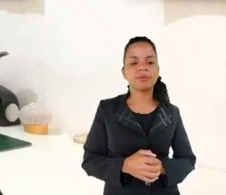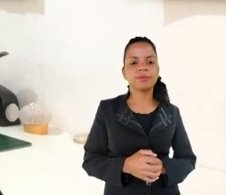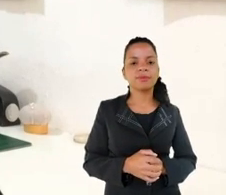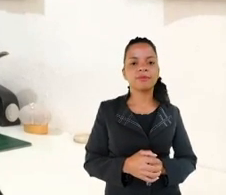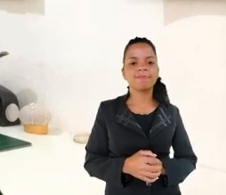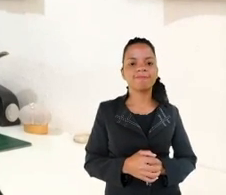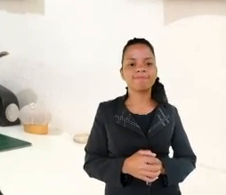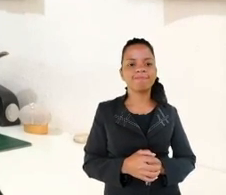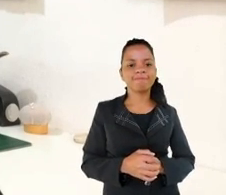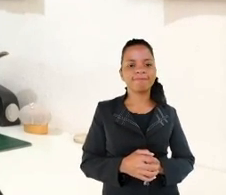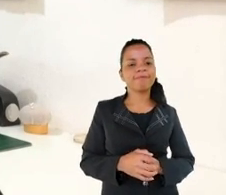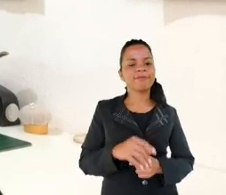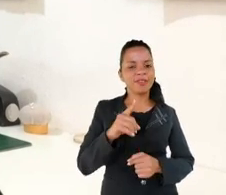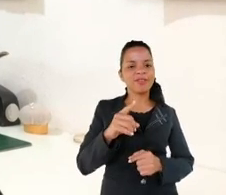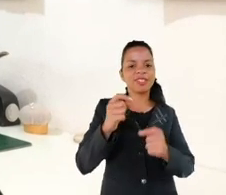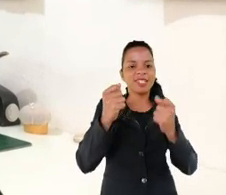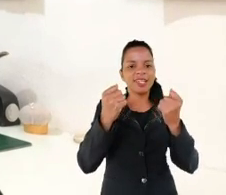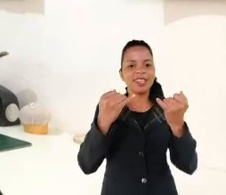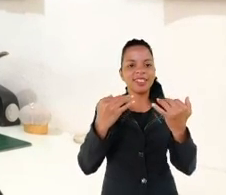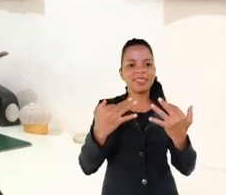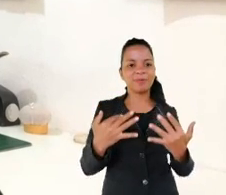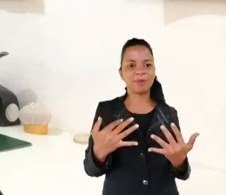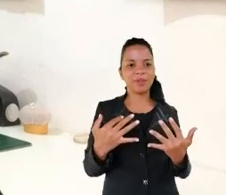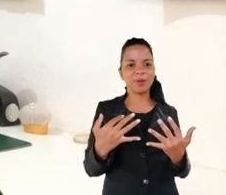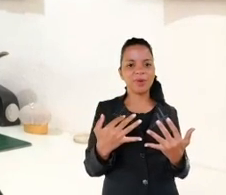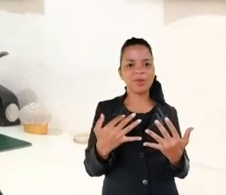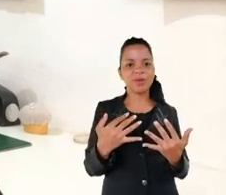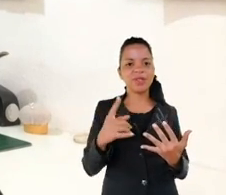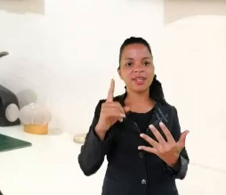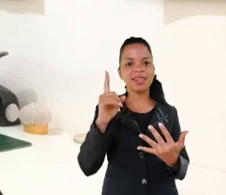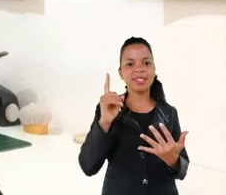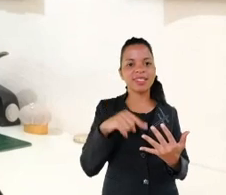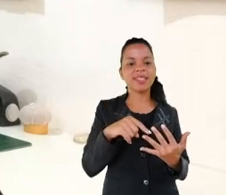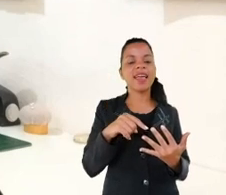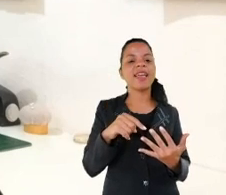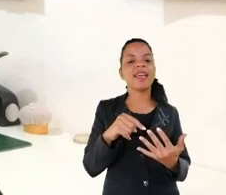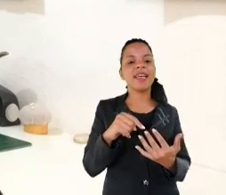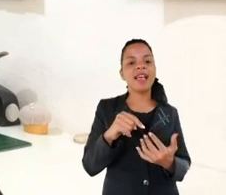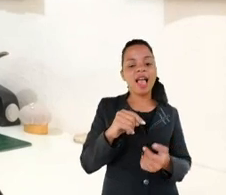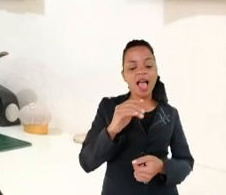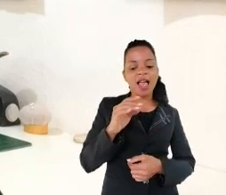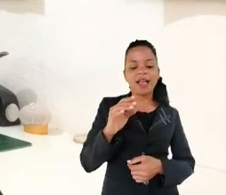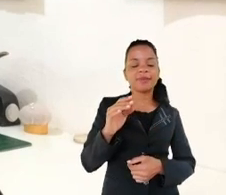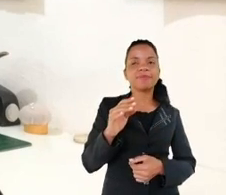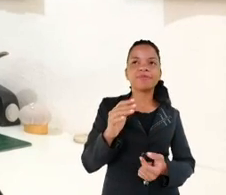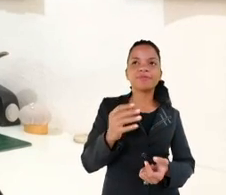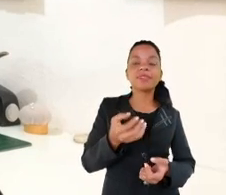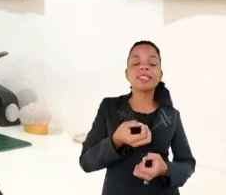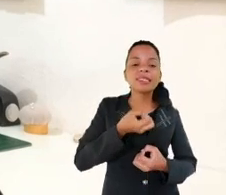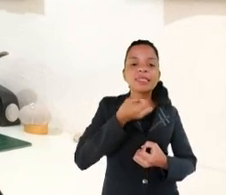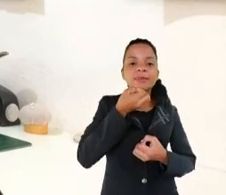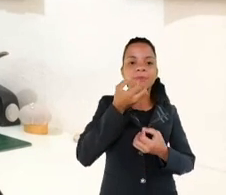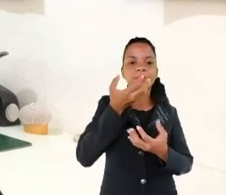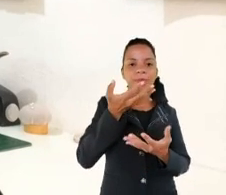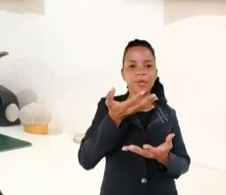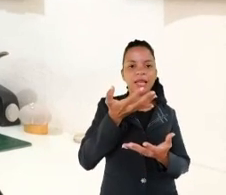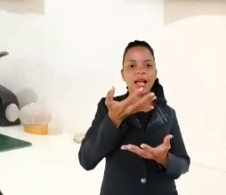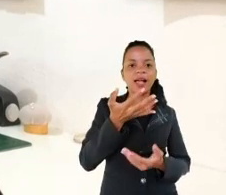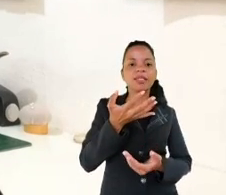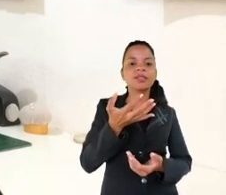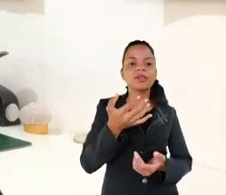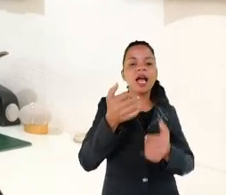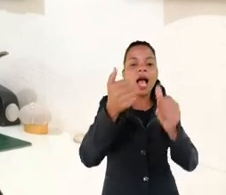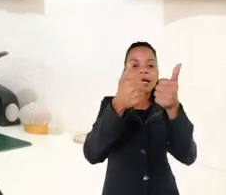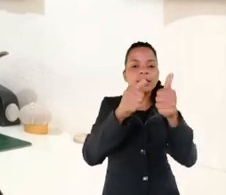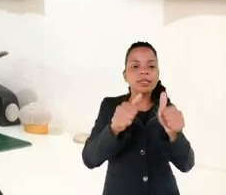Essa obra que você comentou a Queria Conhecer a Criança que Me Criou. Ela foi inspirada numa escultura que é a Pietà, que é